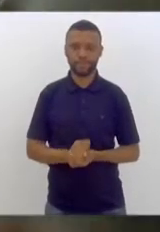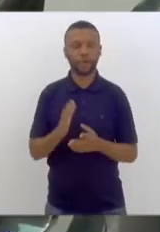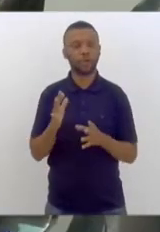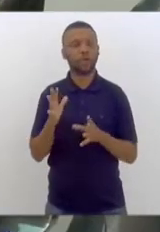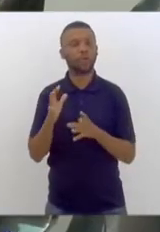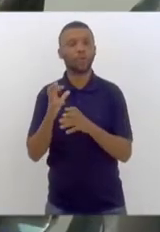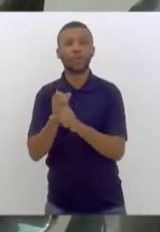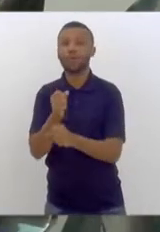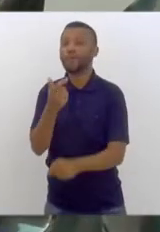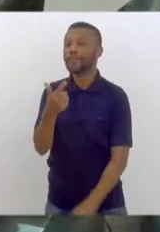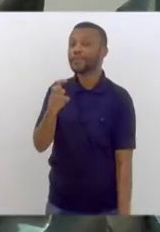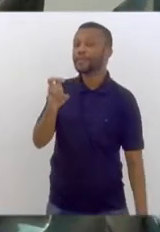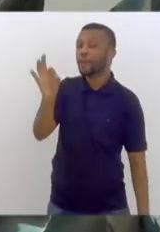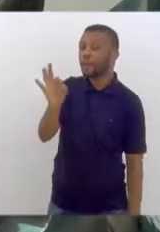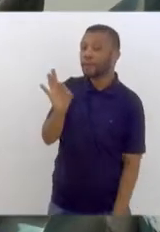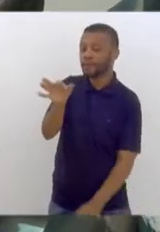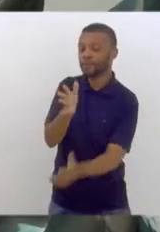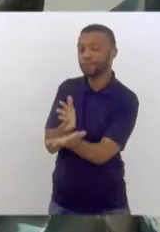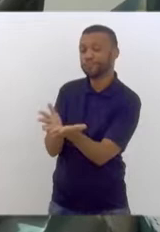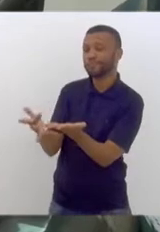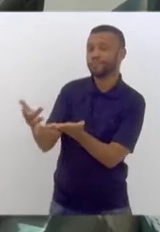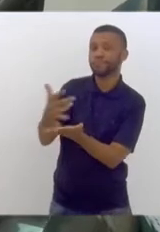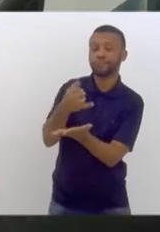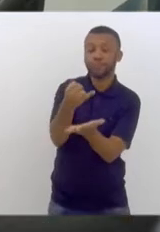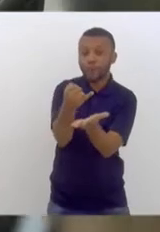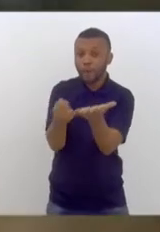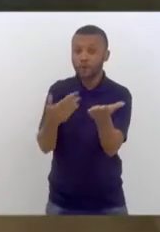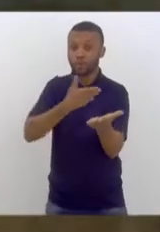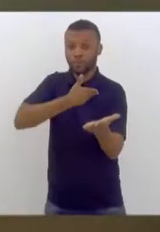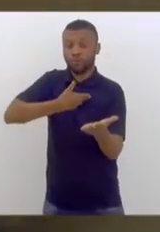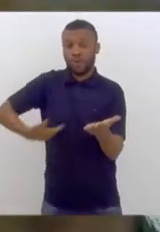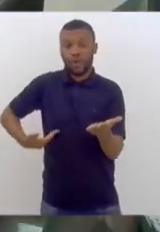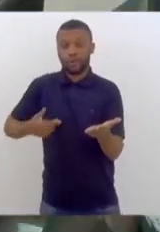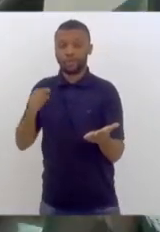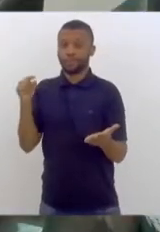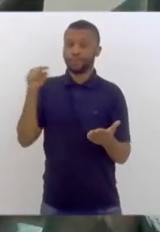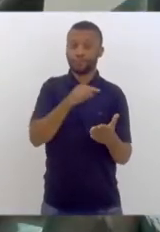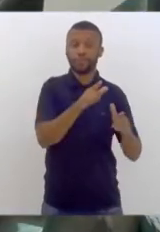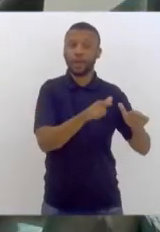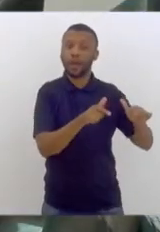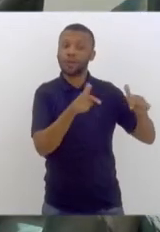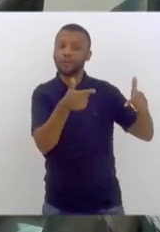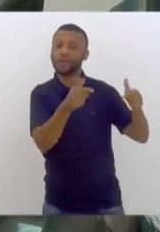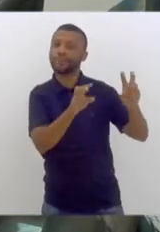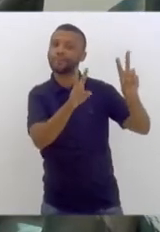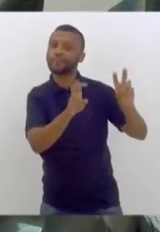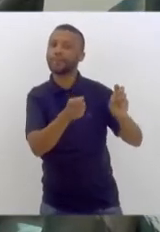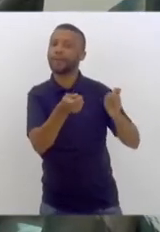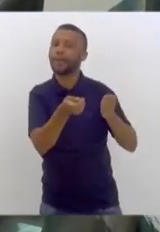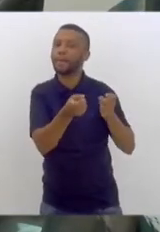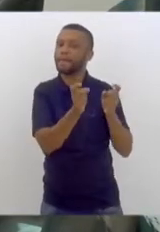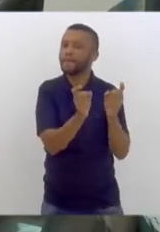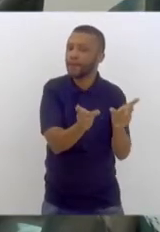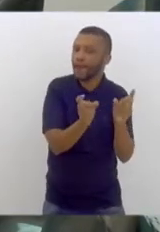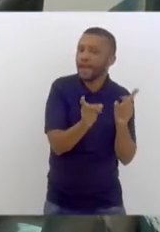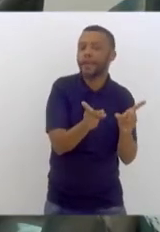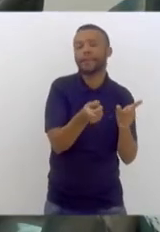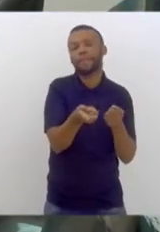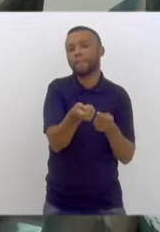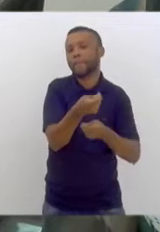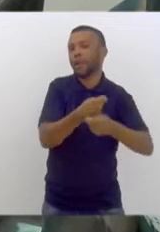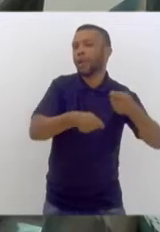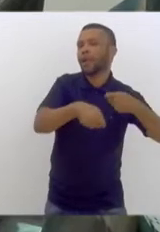25% do produto da arrecadação do imposto estadual sobre as operações relativas à circulação de mercadorias e